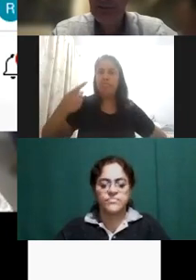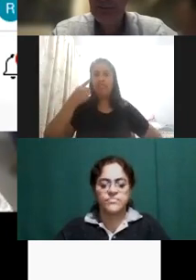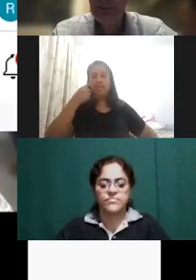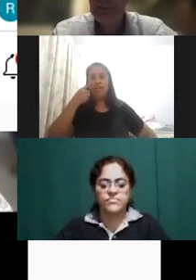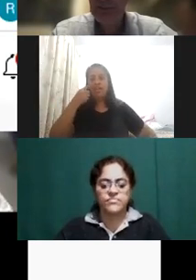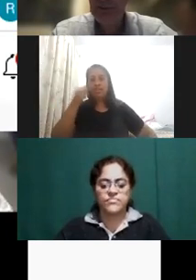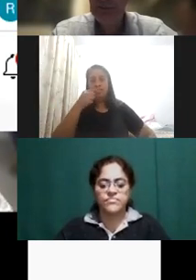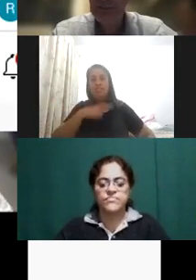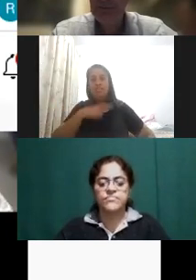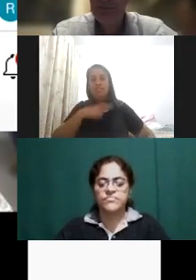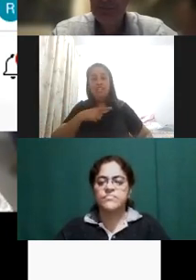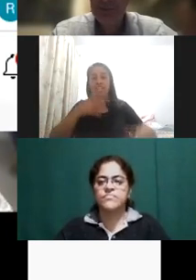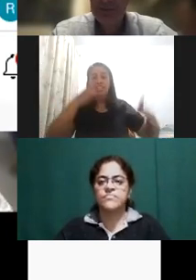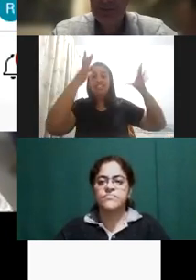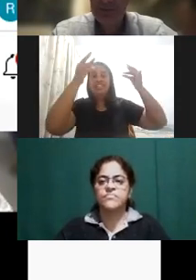se eu consigo pôr legenda aqui.